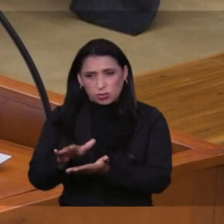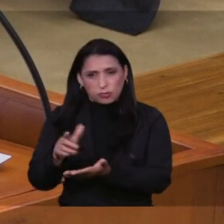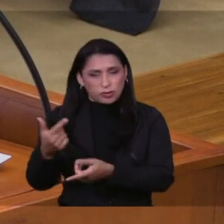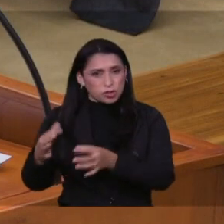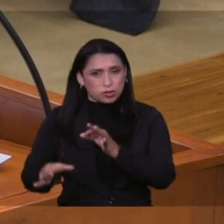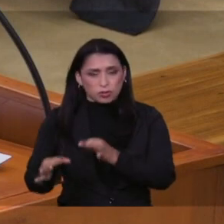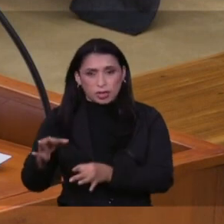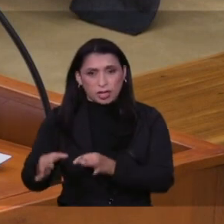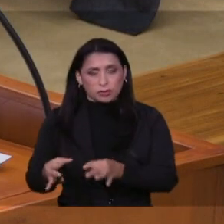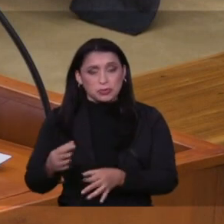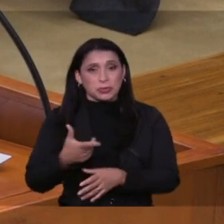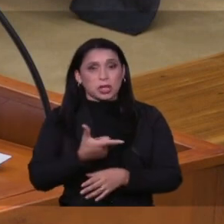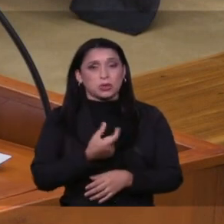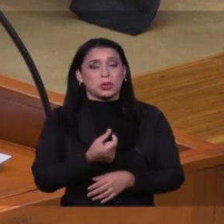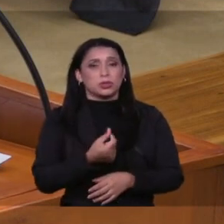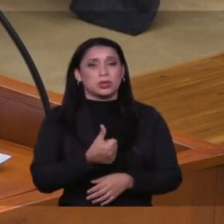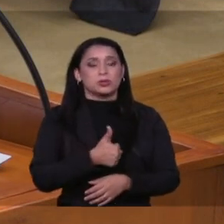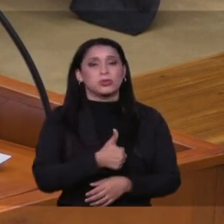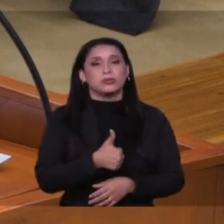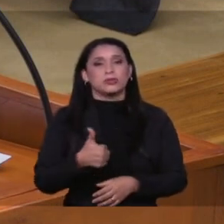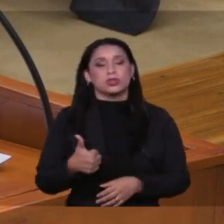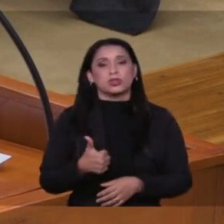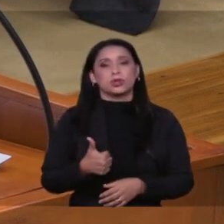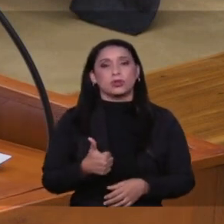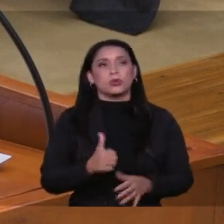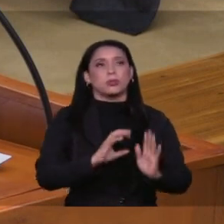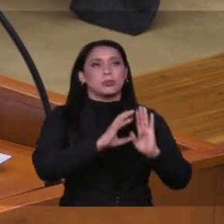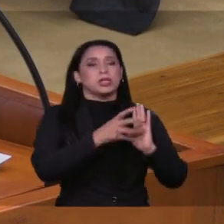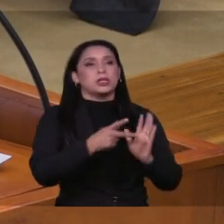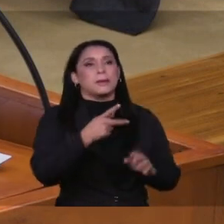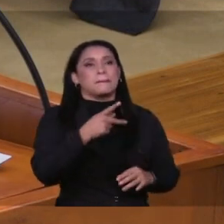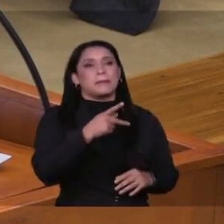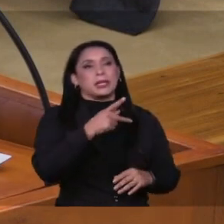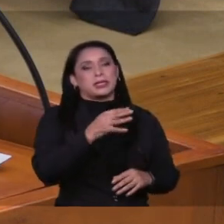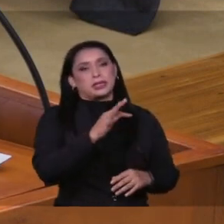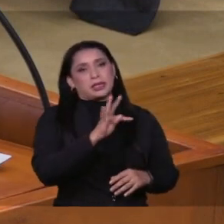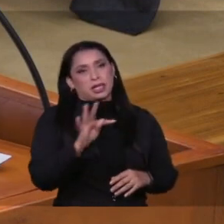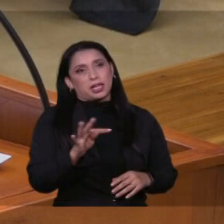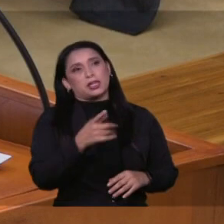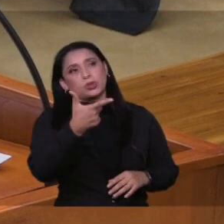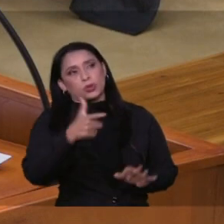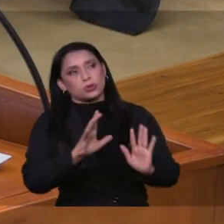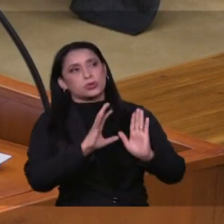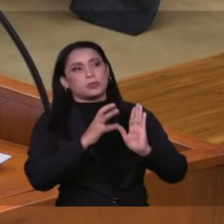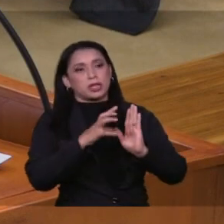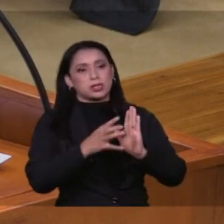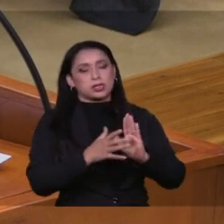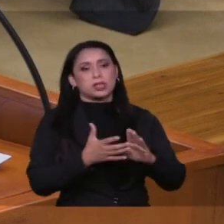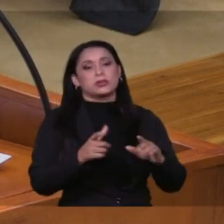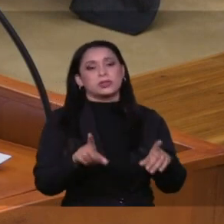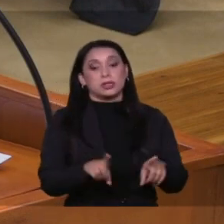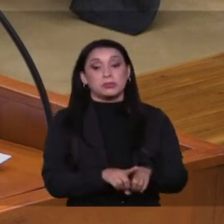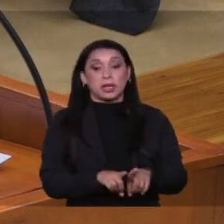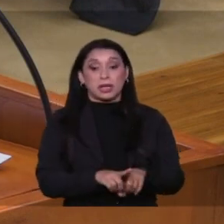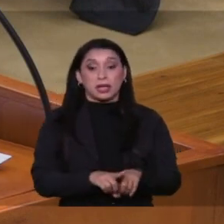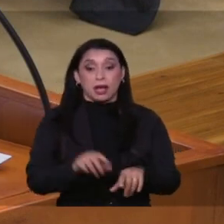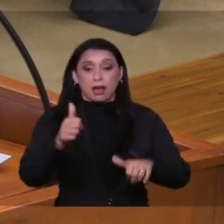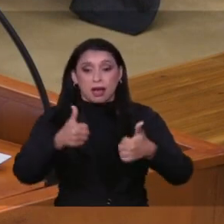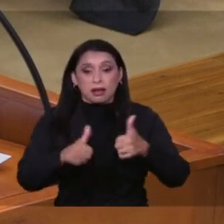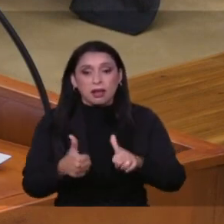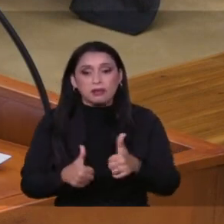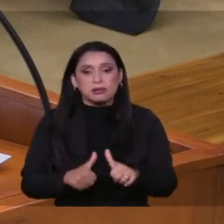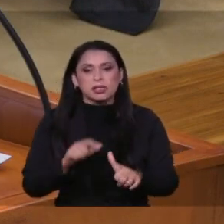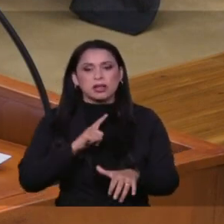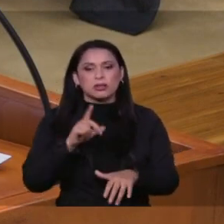2021, agora não mais o Partido dos Trabalhadores isoladamente, mas o Partido dos Trabalhadores com outras agremiações, vendo que novamente o cenário